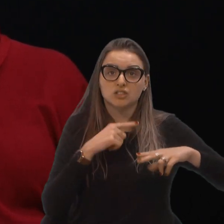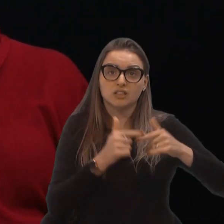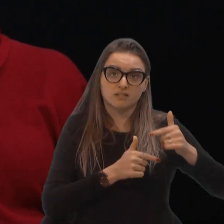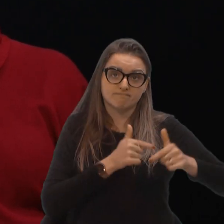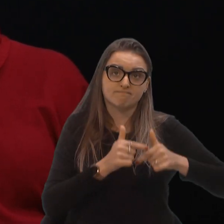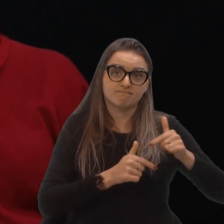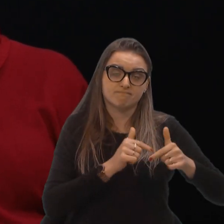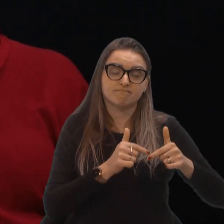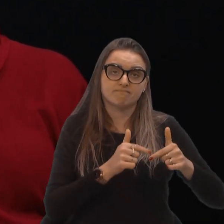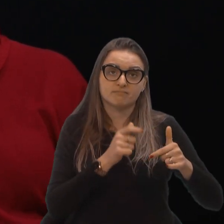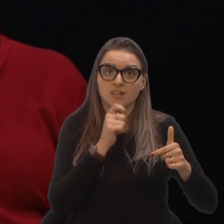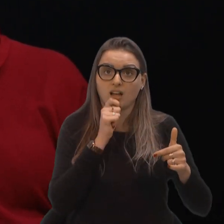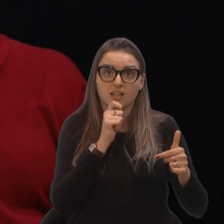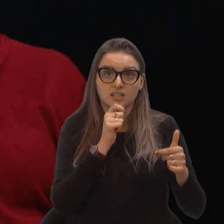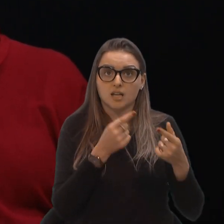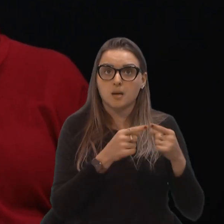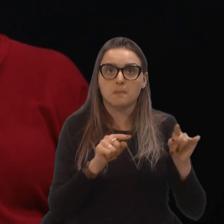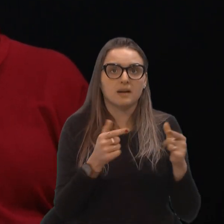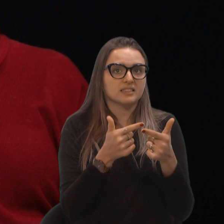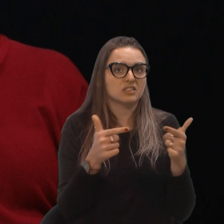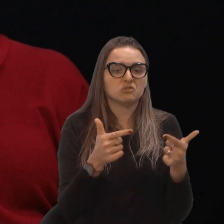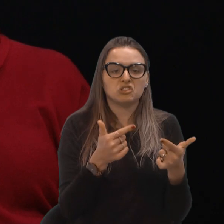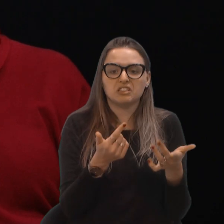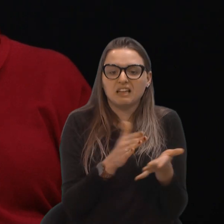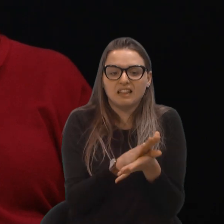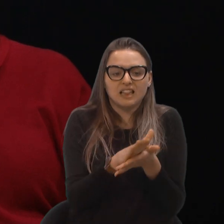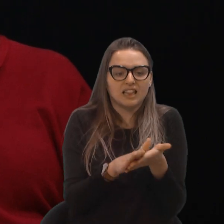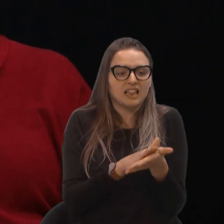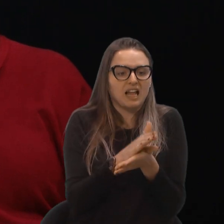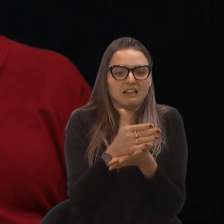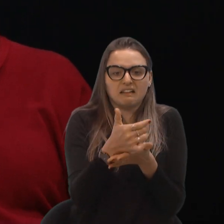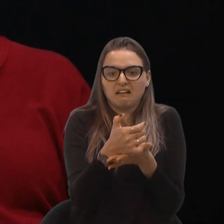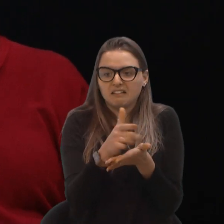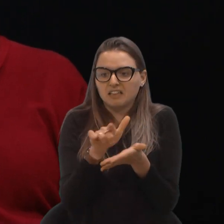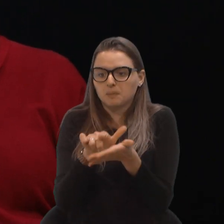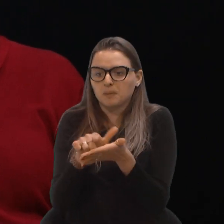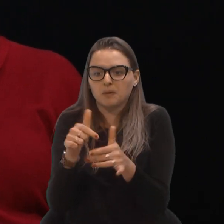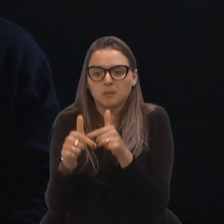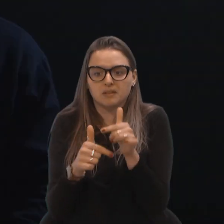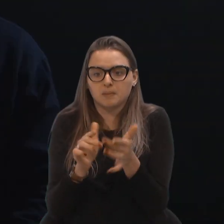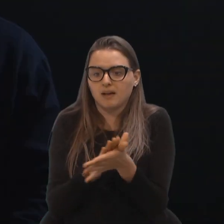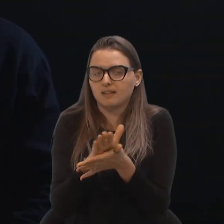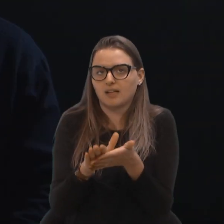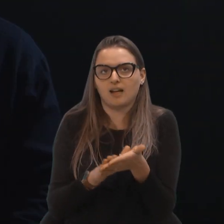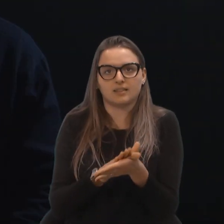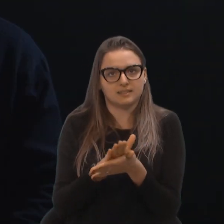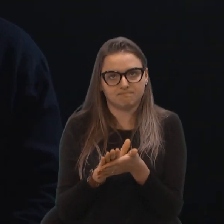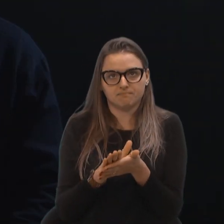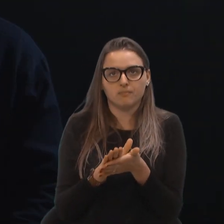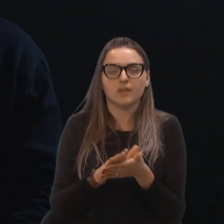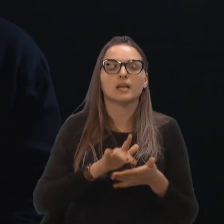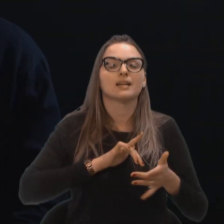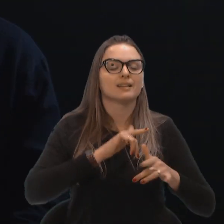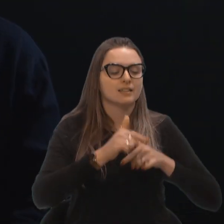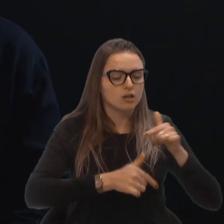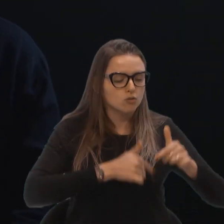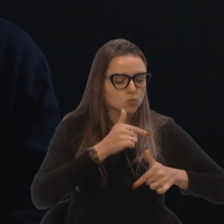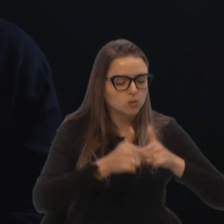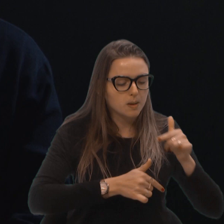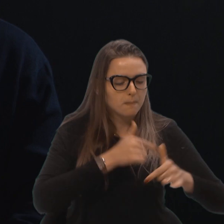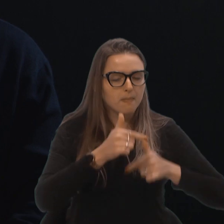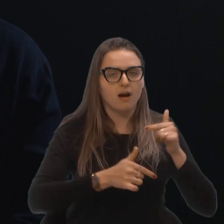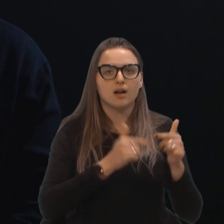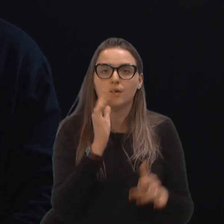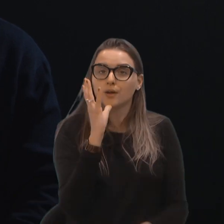Tínhamos emprego, não tínhamos uma caneta para trabalhar. Houve um trabalho